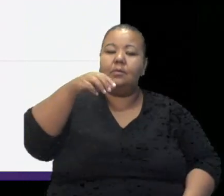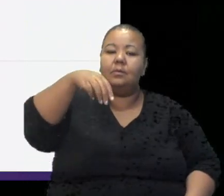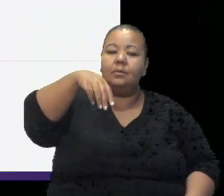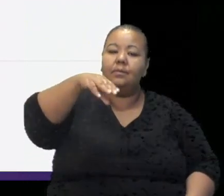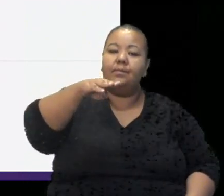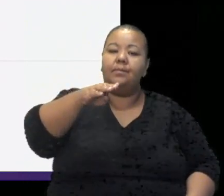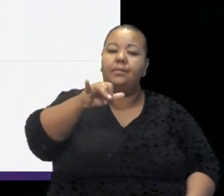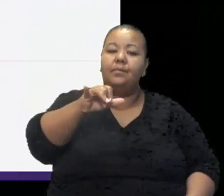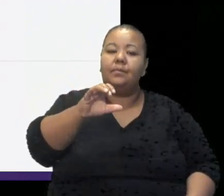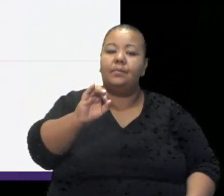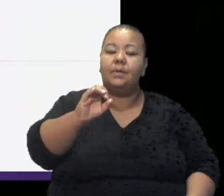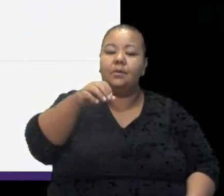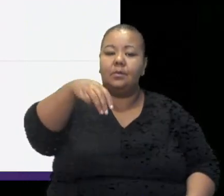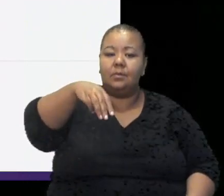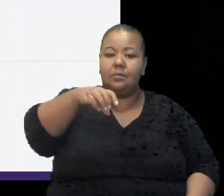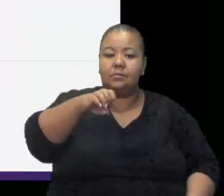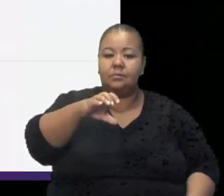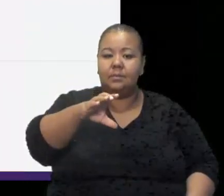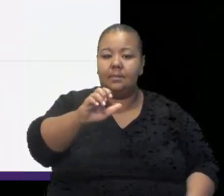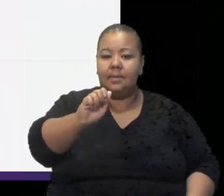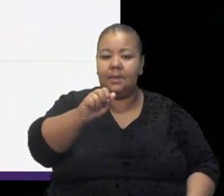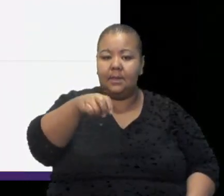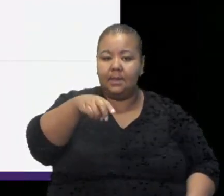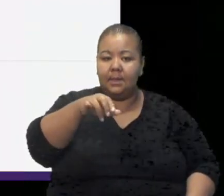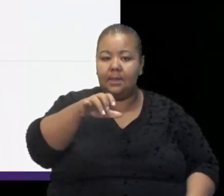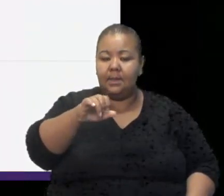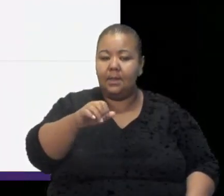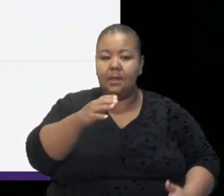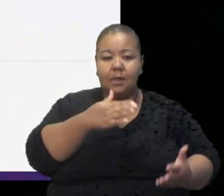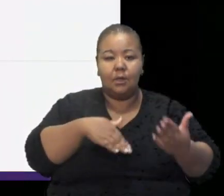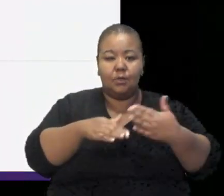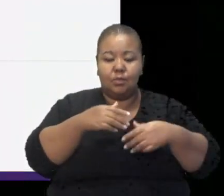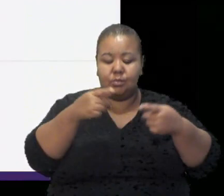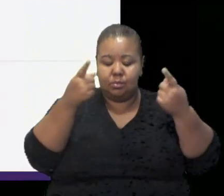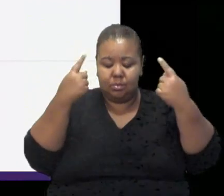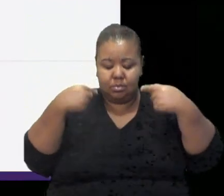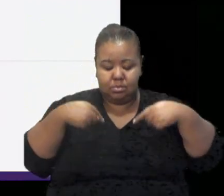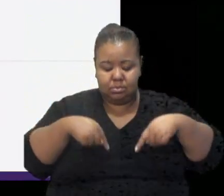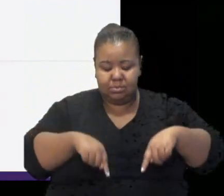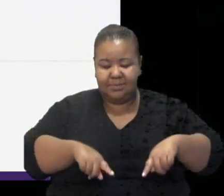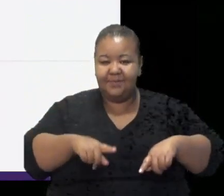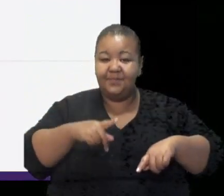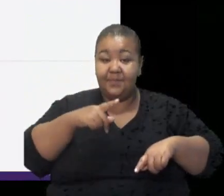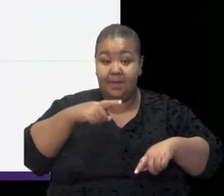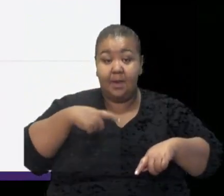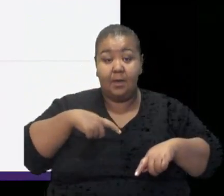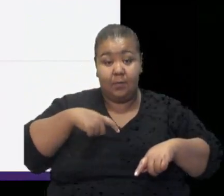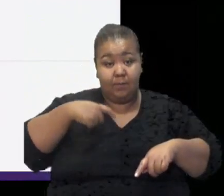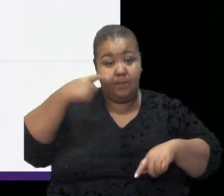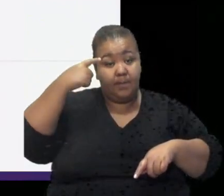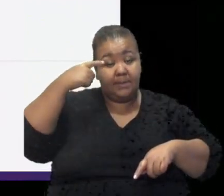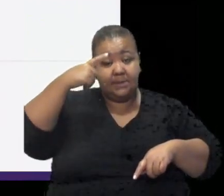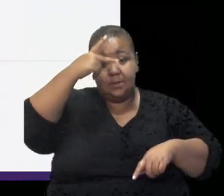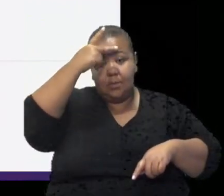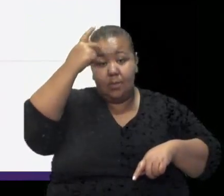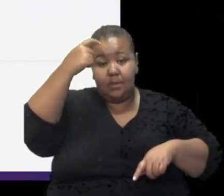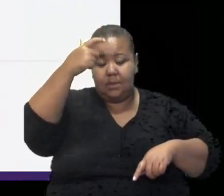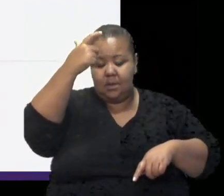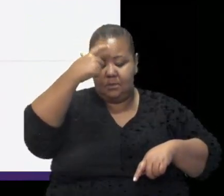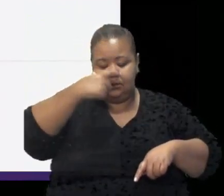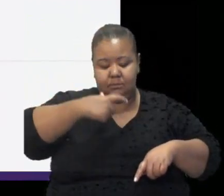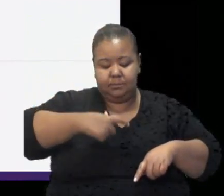sua relação com a atividade física. Então, vou pensar no homem e na sua constituição. E aí eu posso pensar